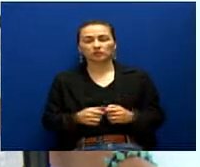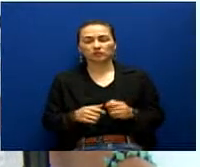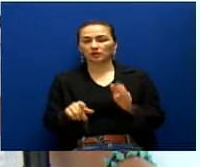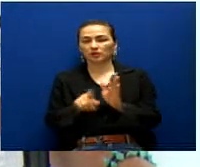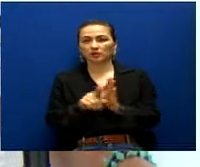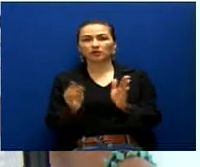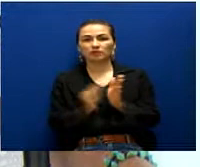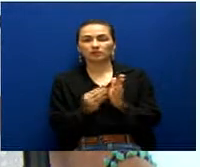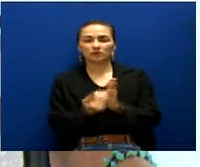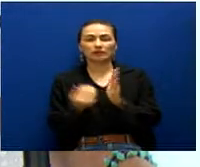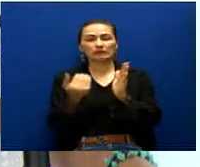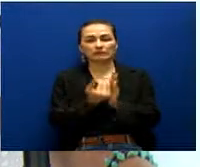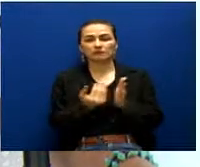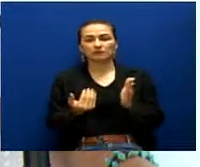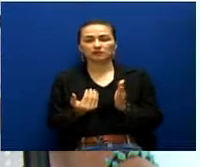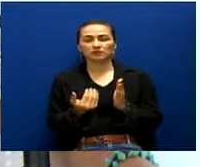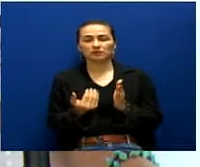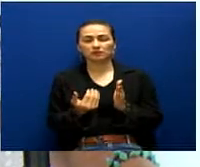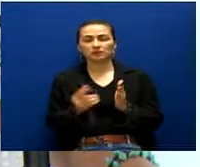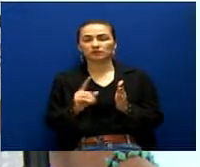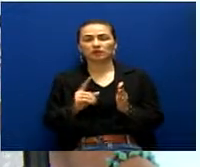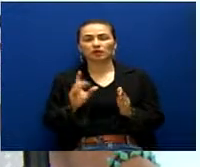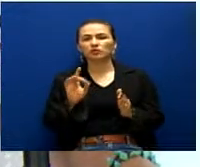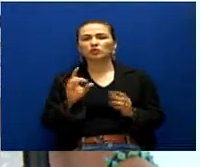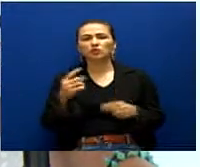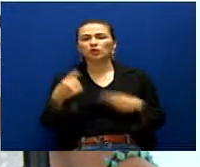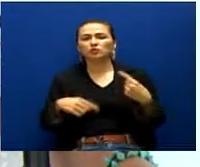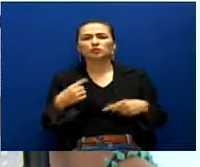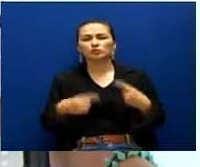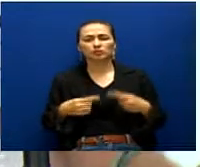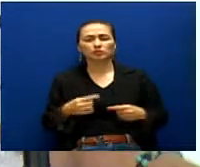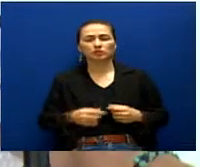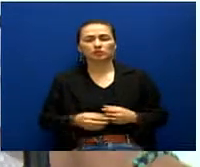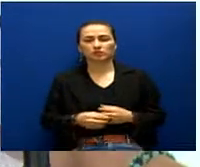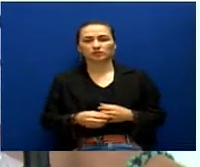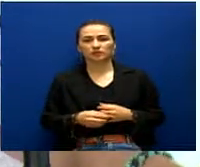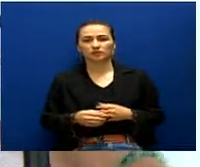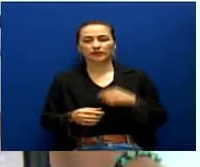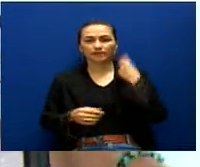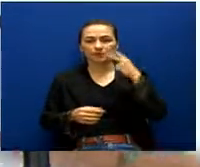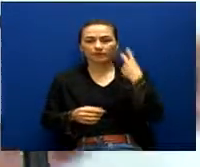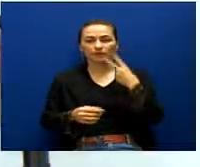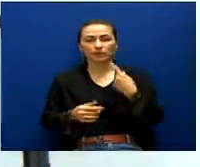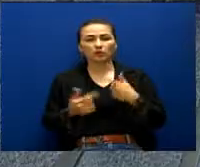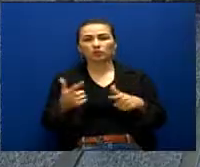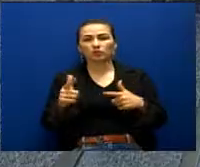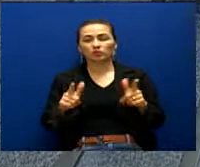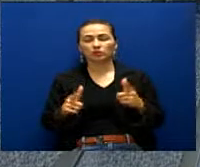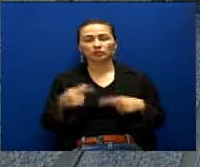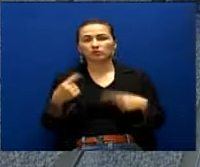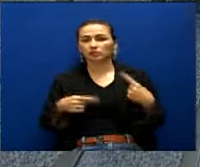pela aprovação no momento, mas para o debate, que mais vereadores possam participar do debate. Pode abrir o